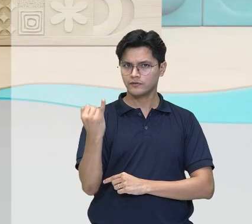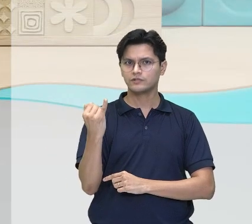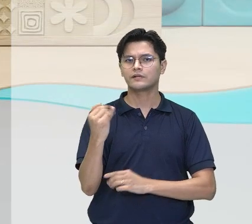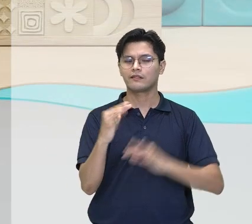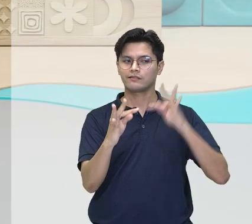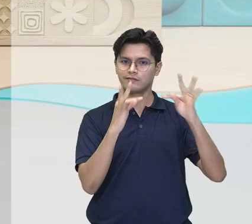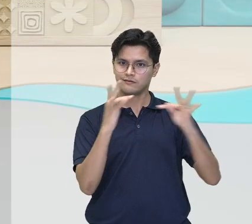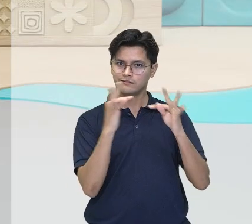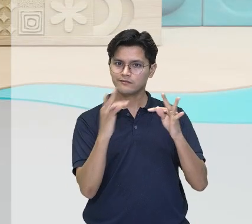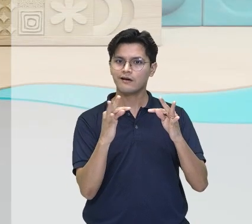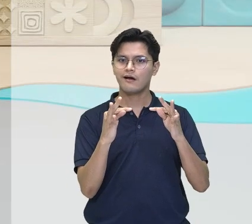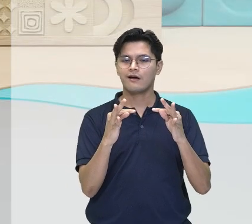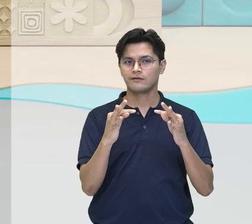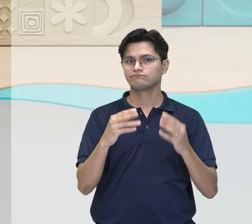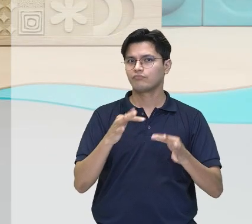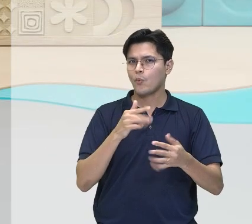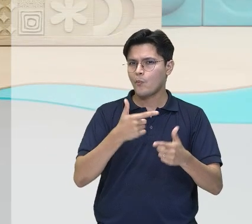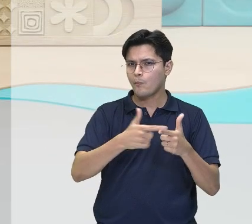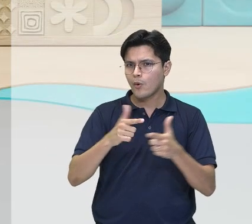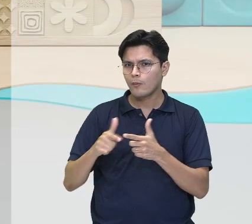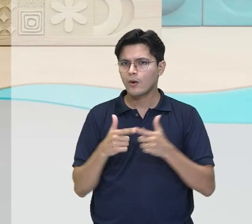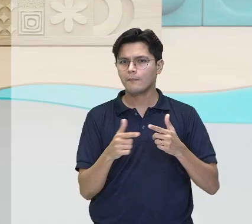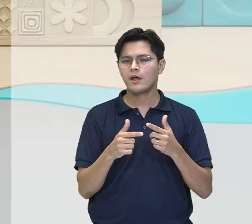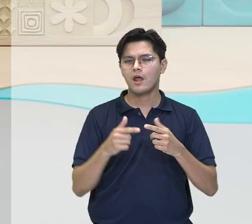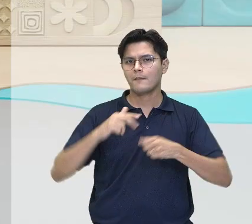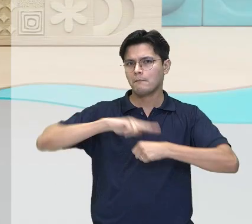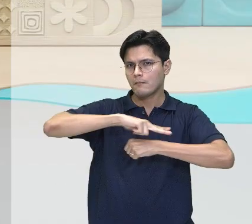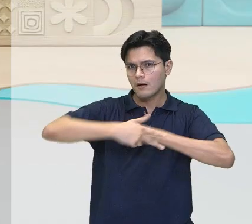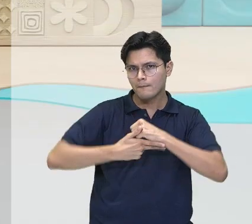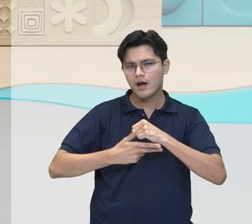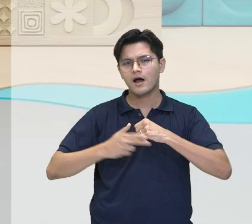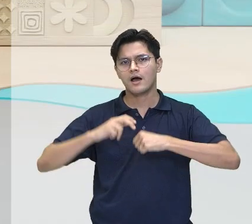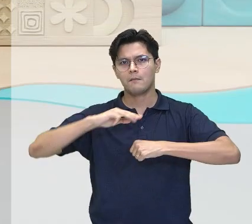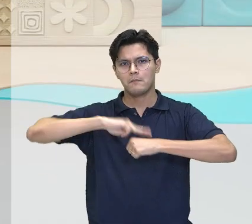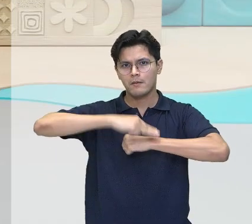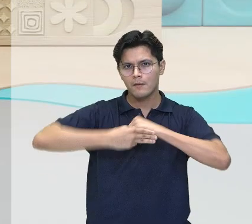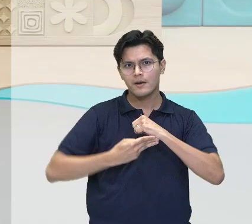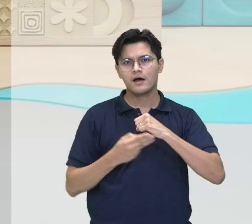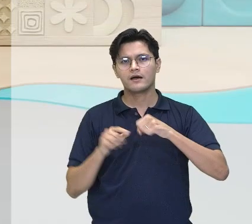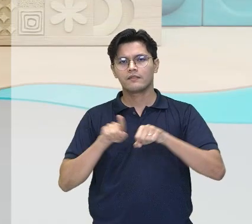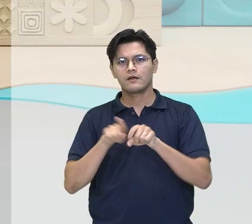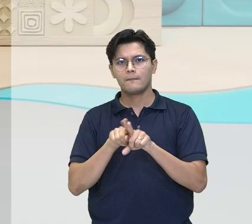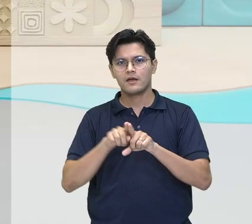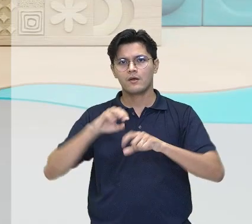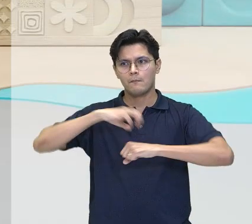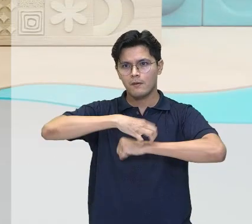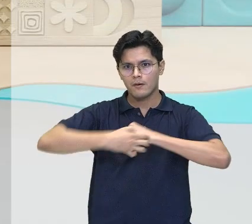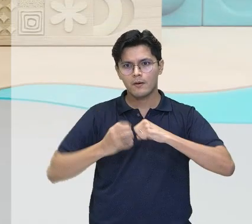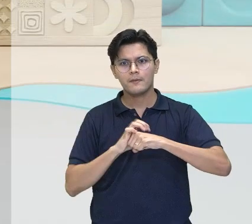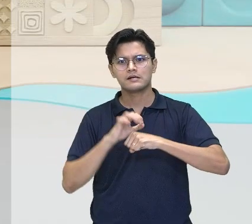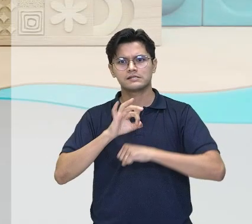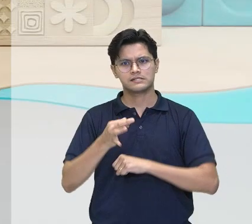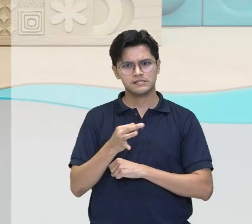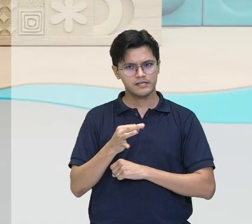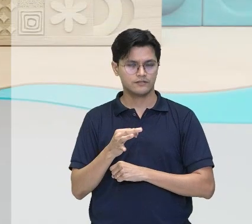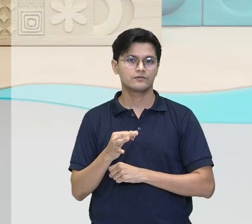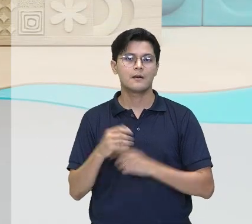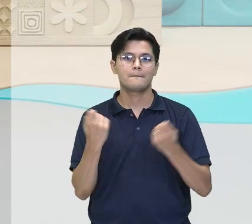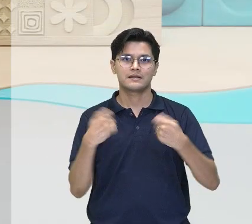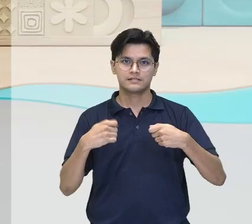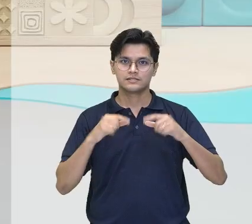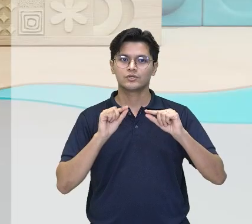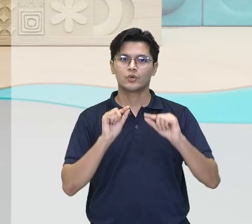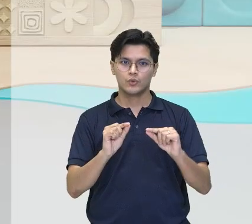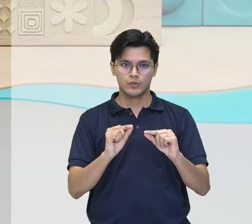problemas, juntos e não de forma isolada. Vamos agora tratar só dengue, só zika, só chikungunya. Não, é importante fazer isso de